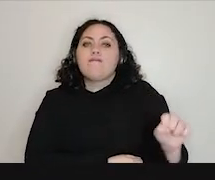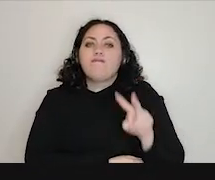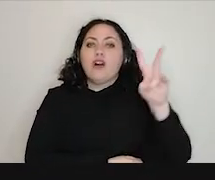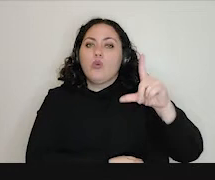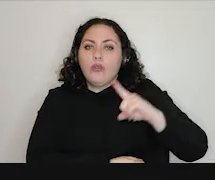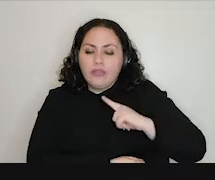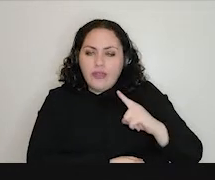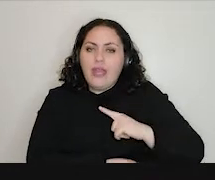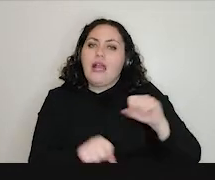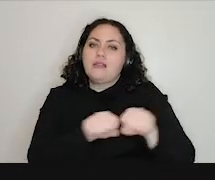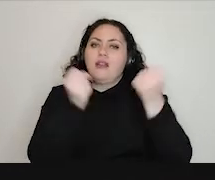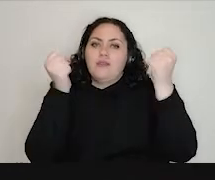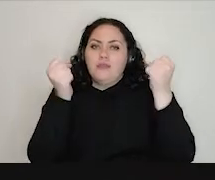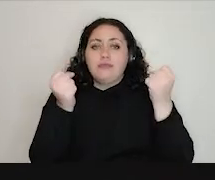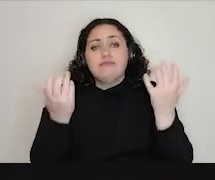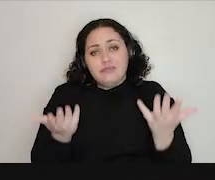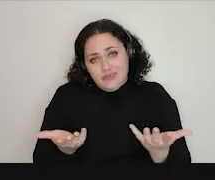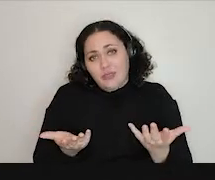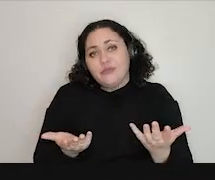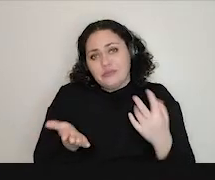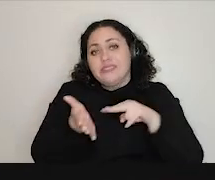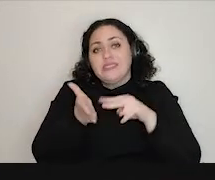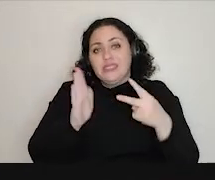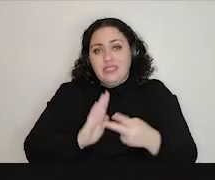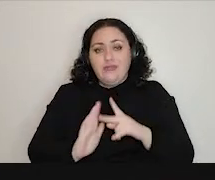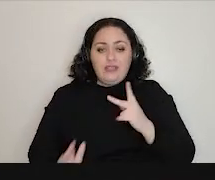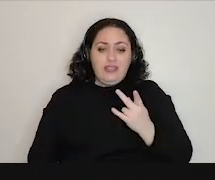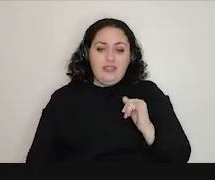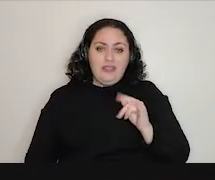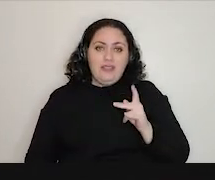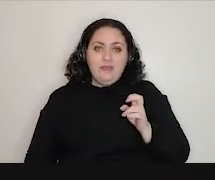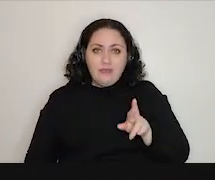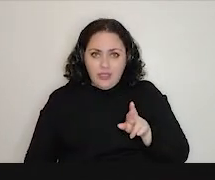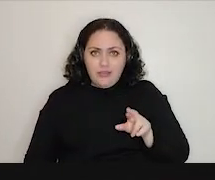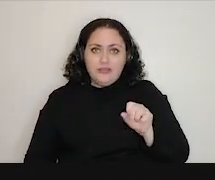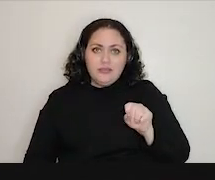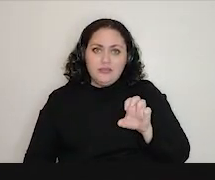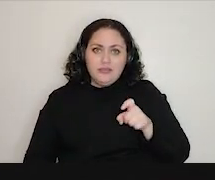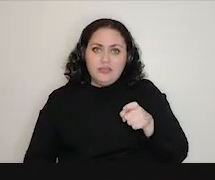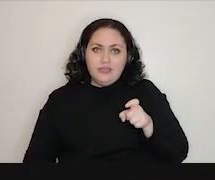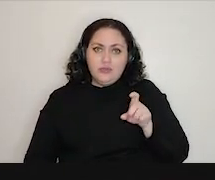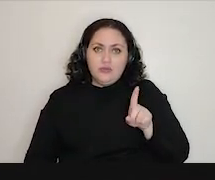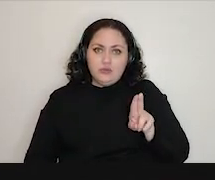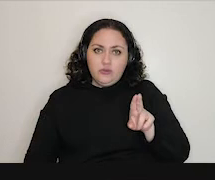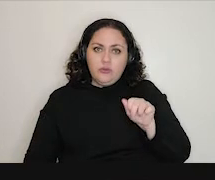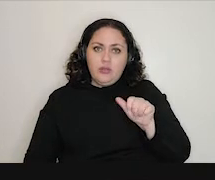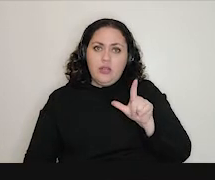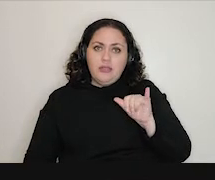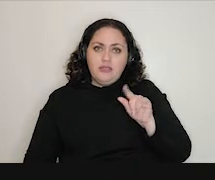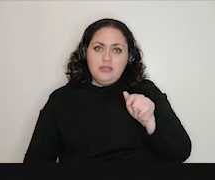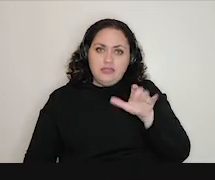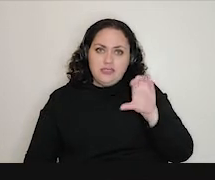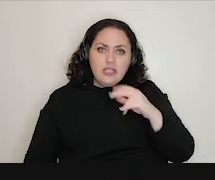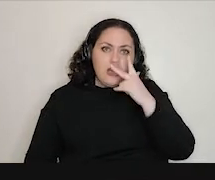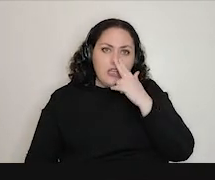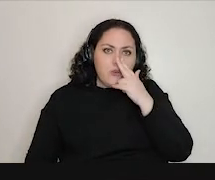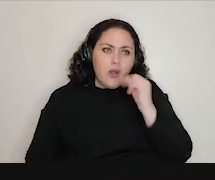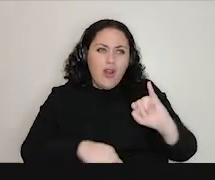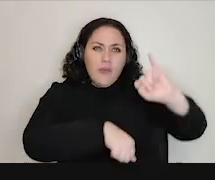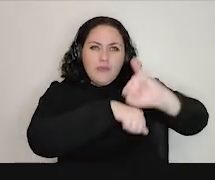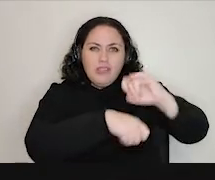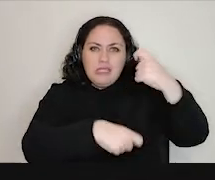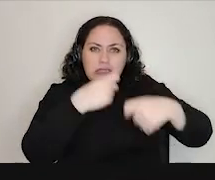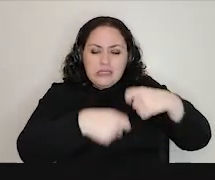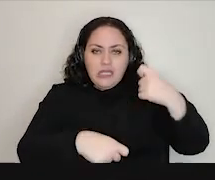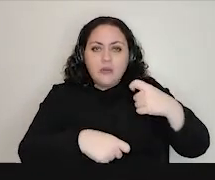Né? Então, hipersexualização também, né, é mais um braço aí do racismo estrutural. E a gente vai superar quando a gente, de fato, for uma